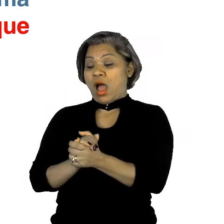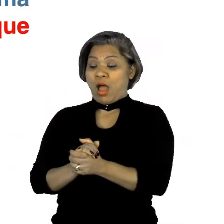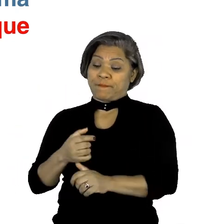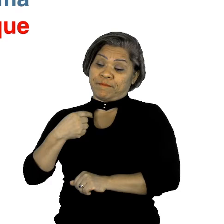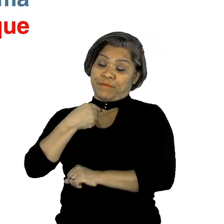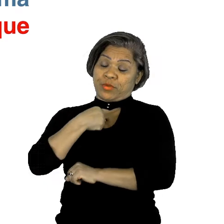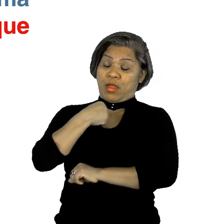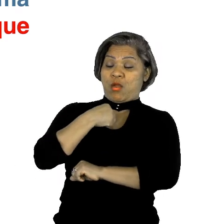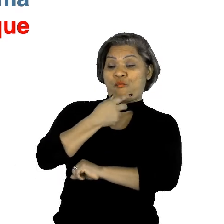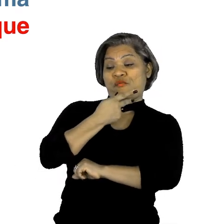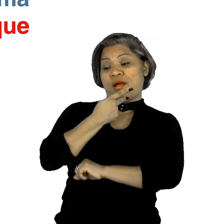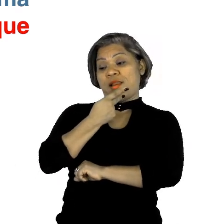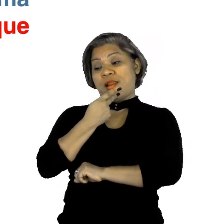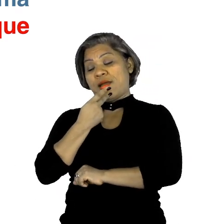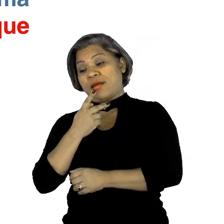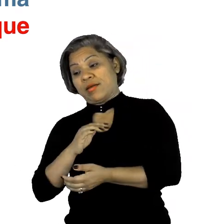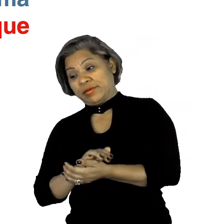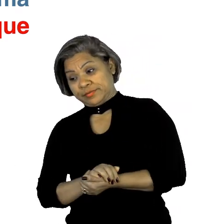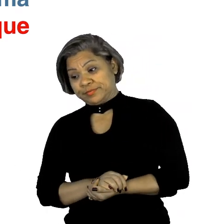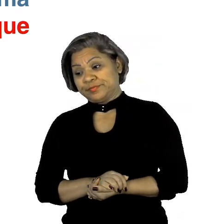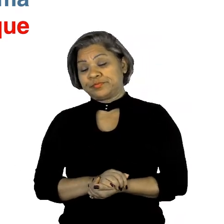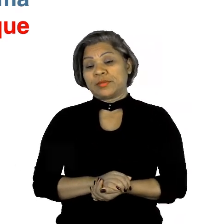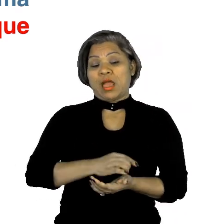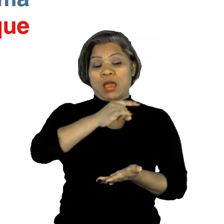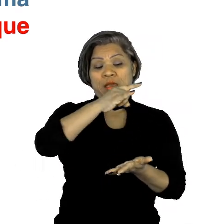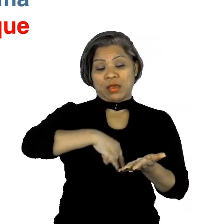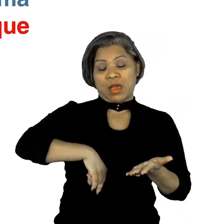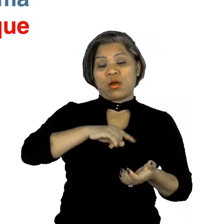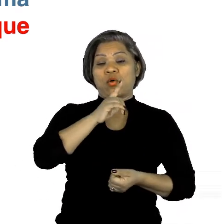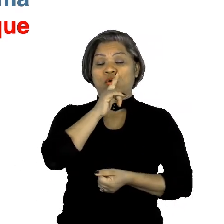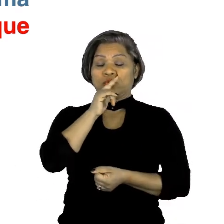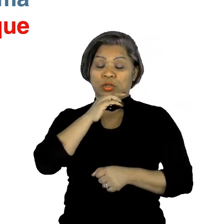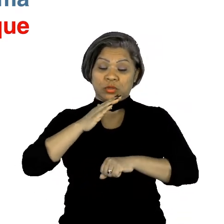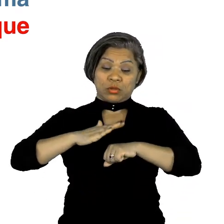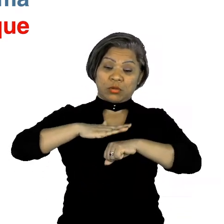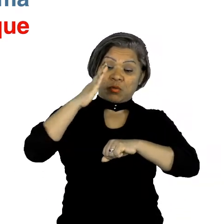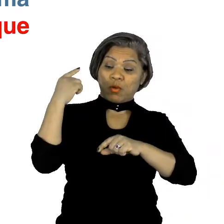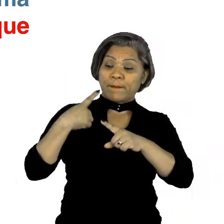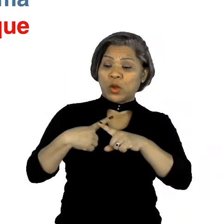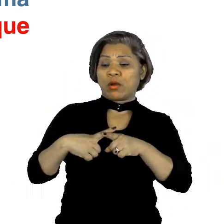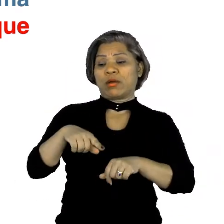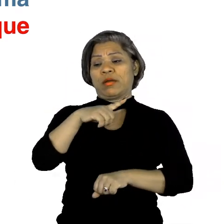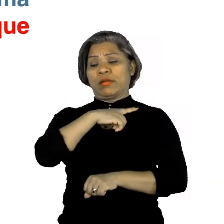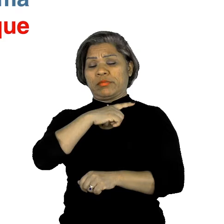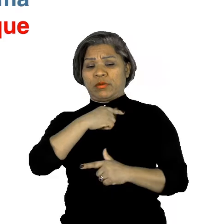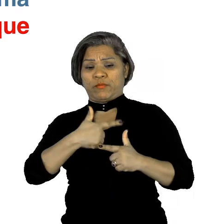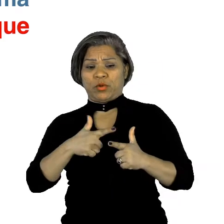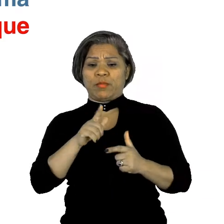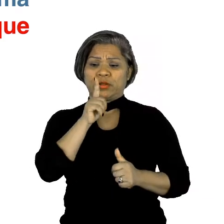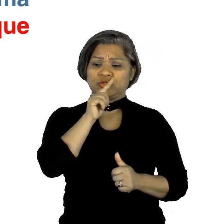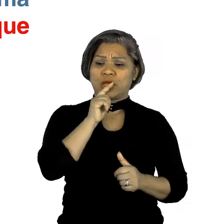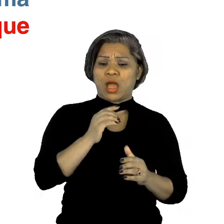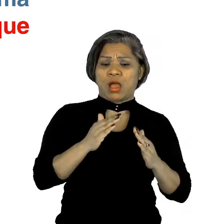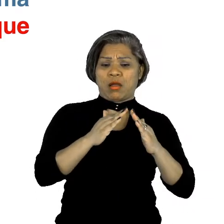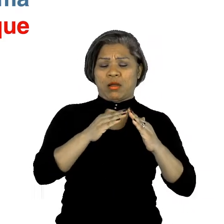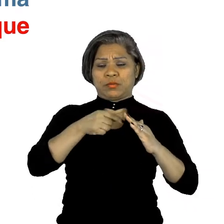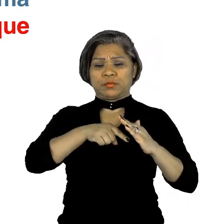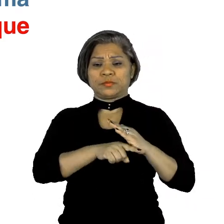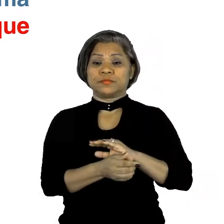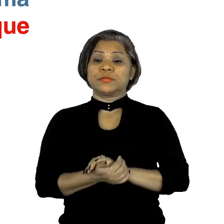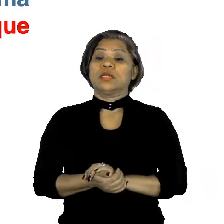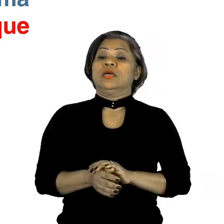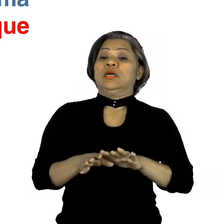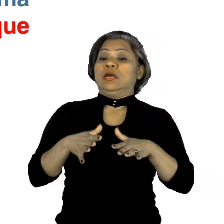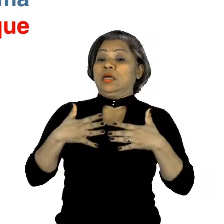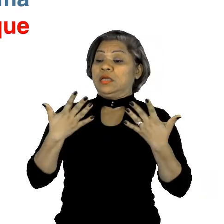que a conta de água aumentou porque vocês tiveram algum problema de vazamento em sua residência. Então está respondendo. Então nesse caso